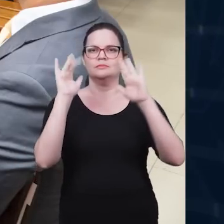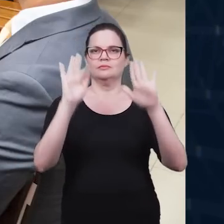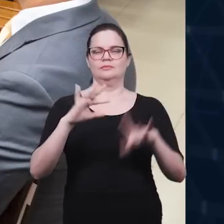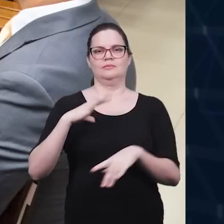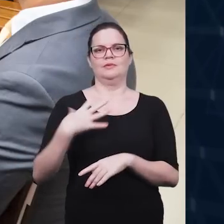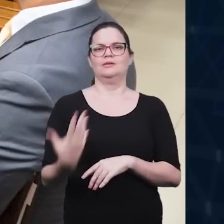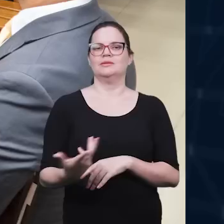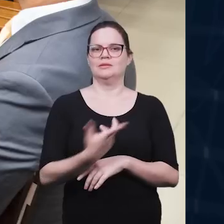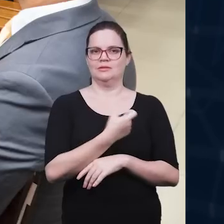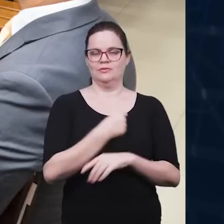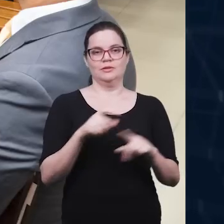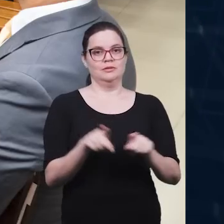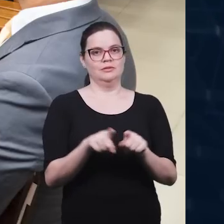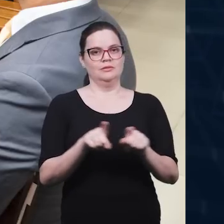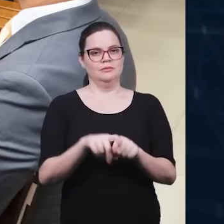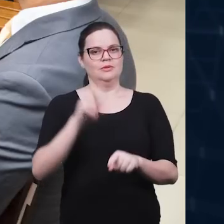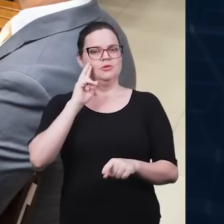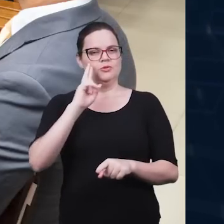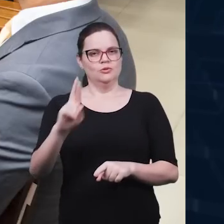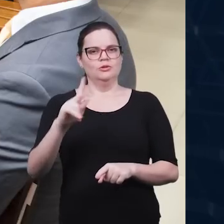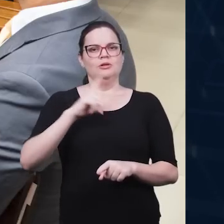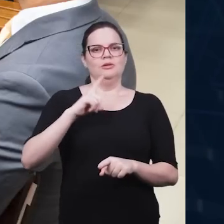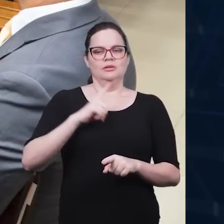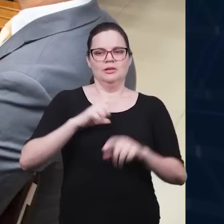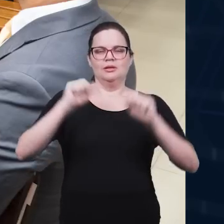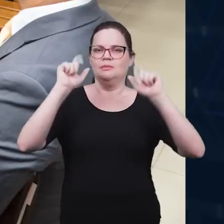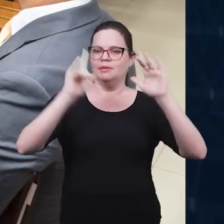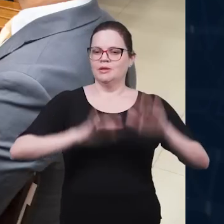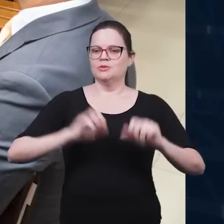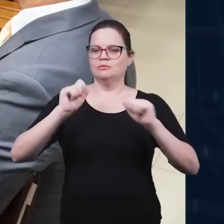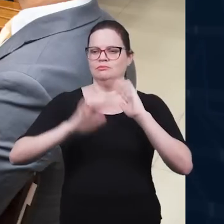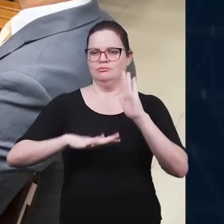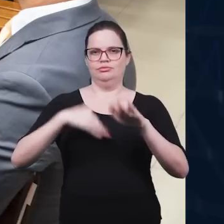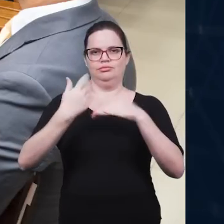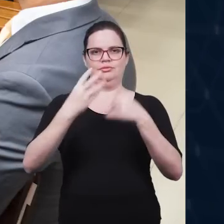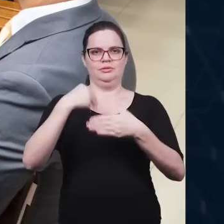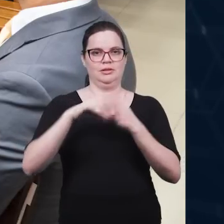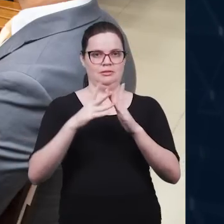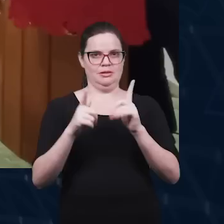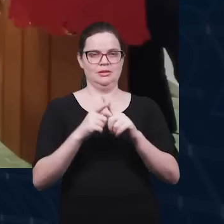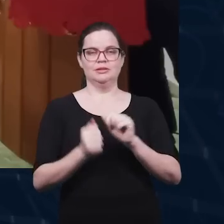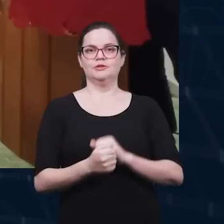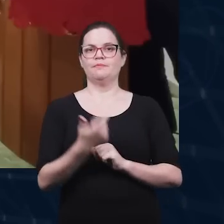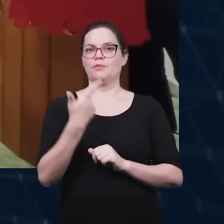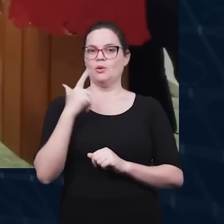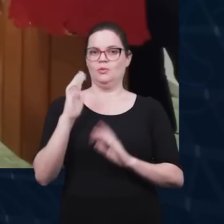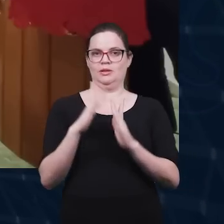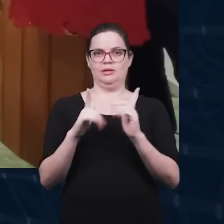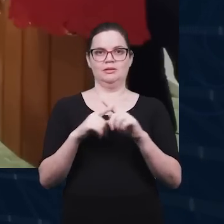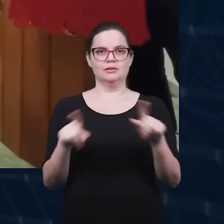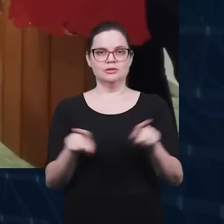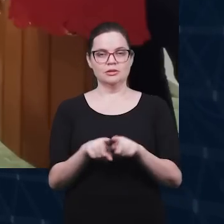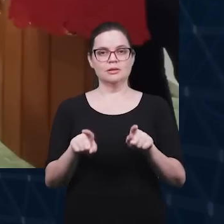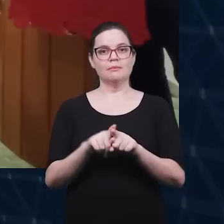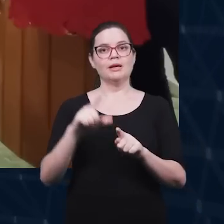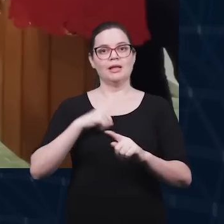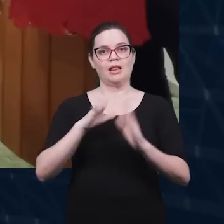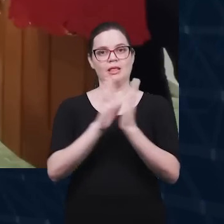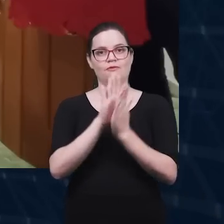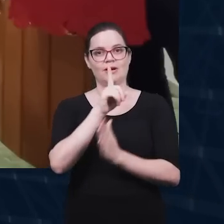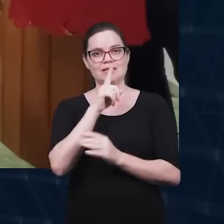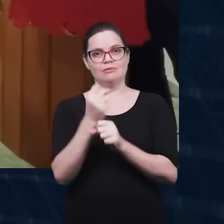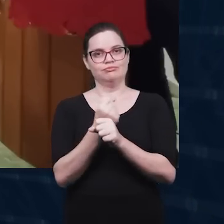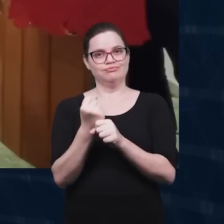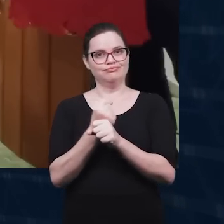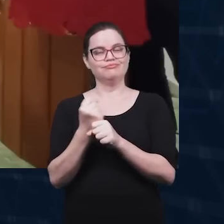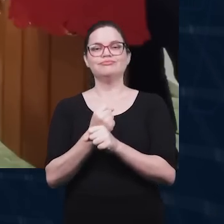operado salvação e feito o seu rebanho prosperar naquela igreja. Louvado seja o Senhor. E outra igreja que também está comemorando o seu